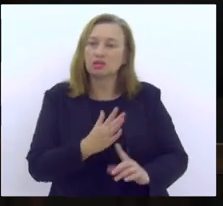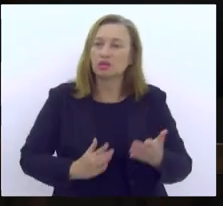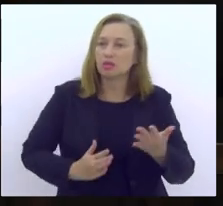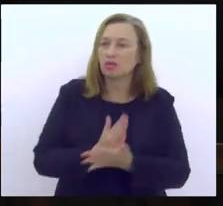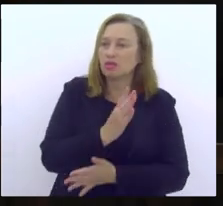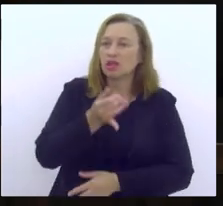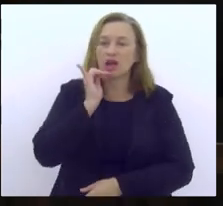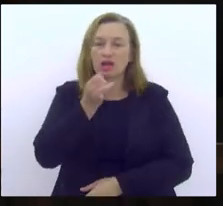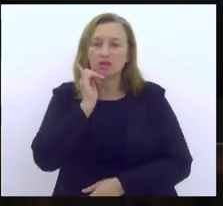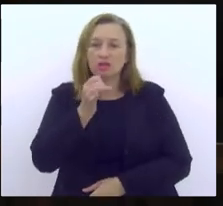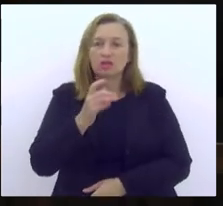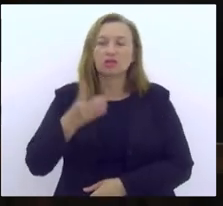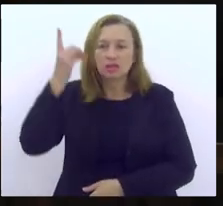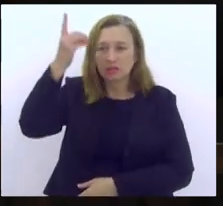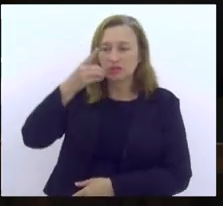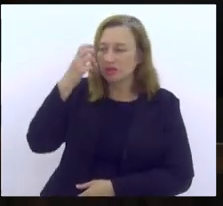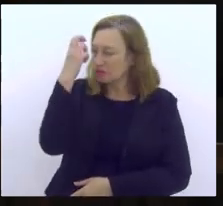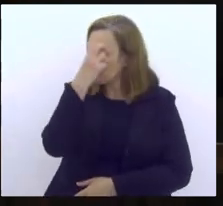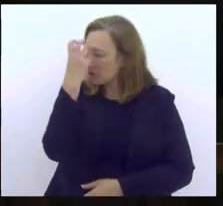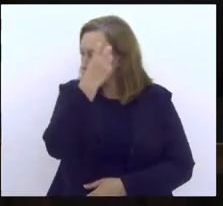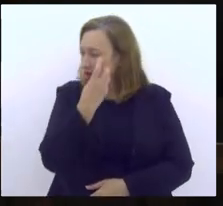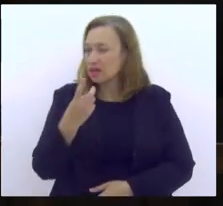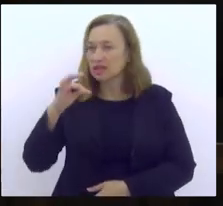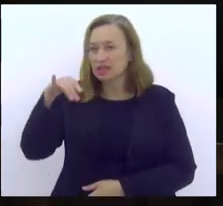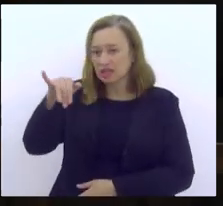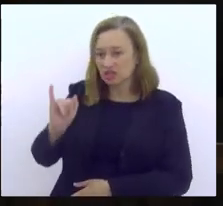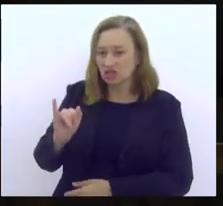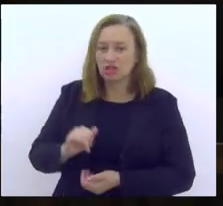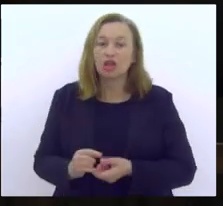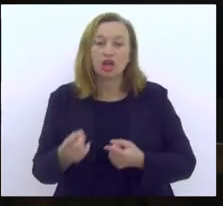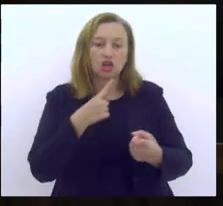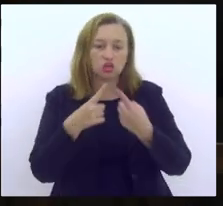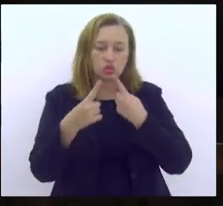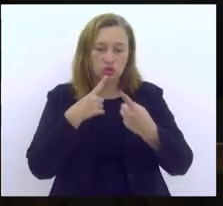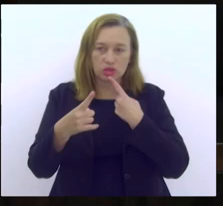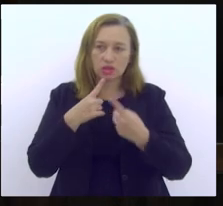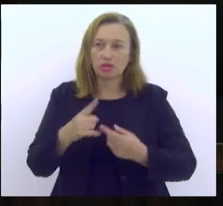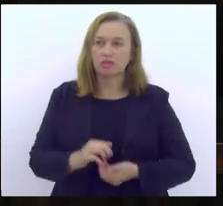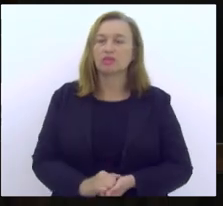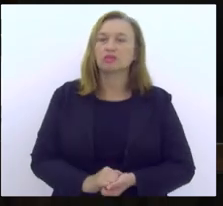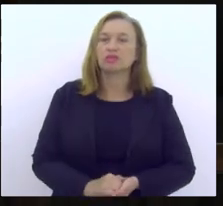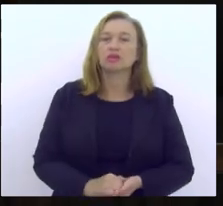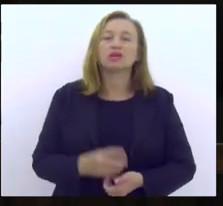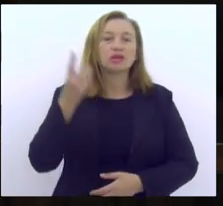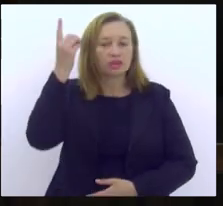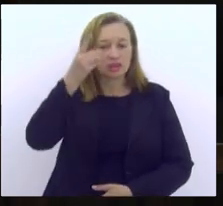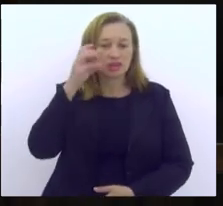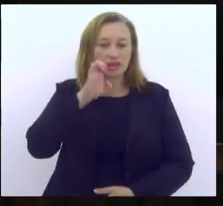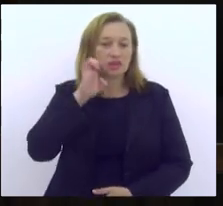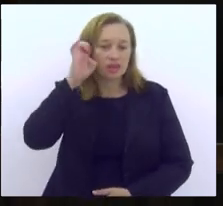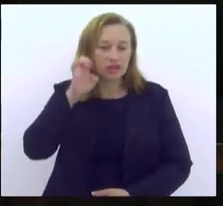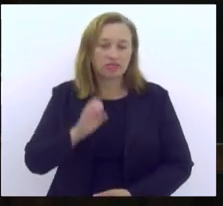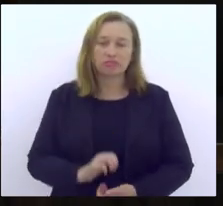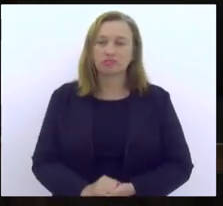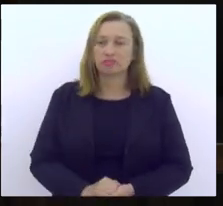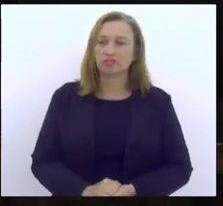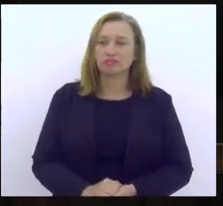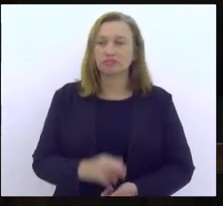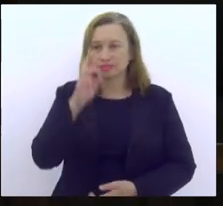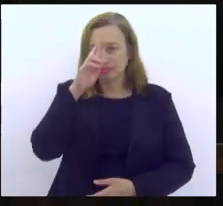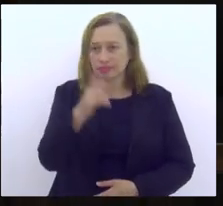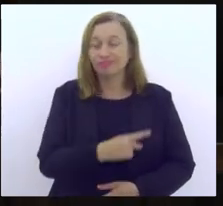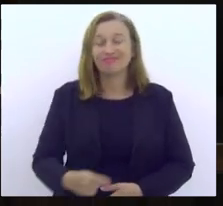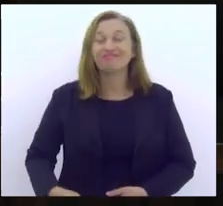Relatores, deputados Verônica Lima e Tande Vieira. Em discussão, para discutir, deputada Érica Takimoto.